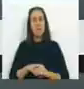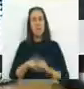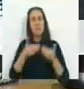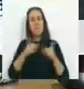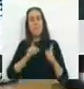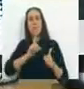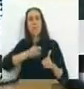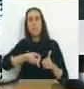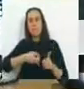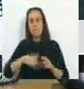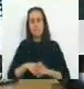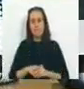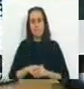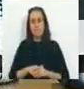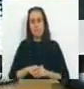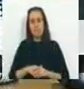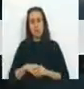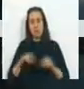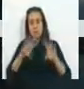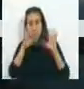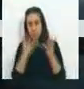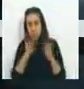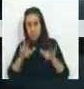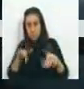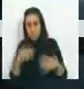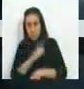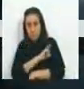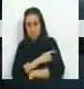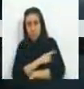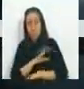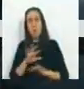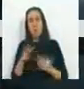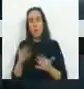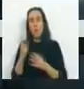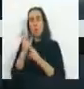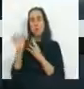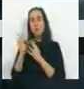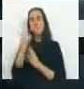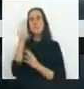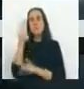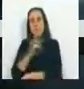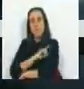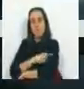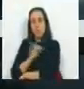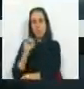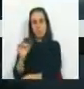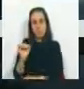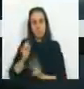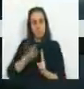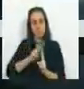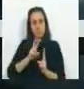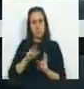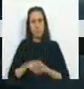reabrir? Com competências genéricas ou com competências especializadas?